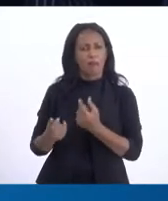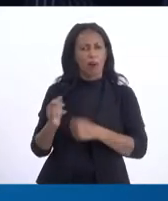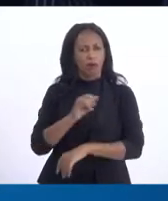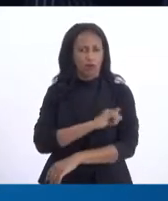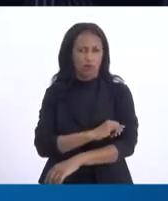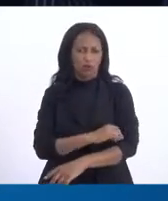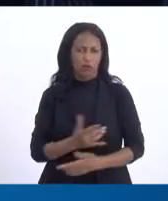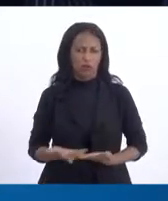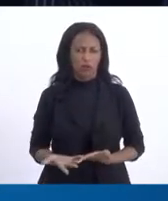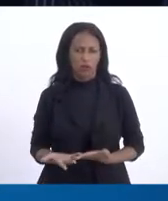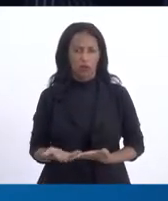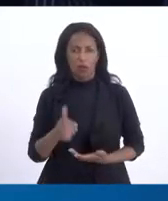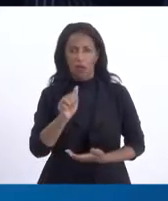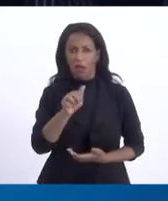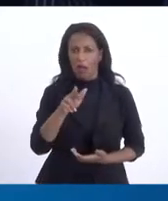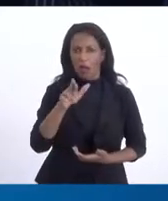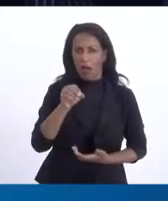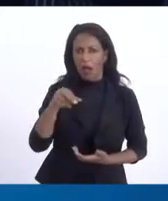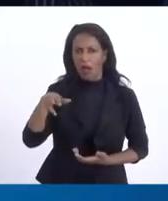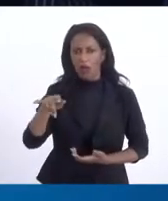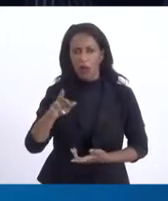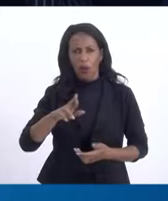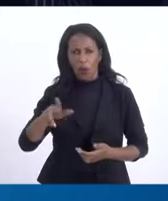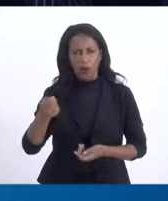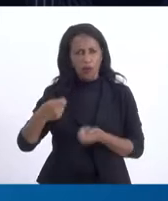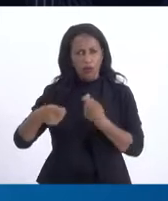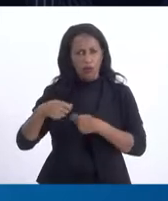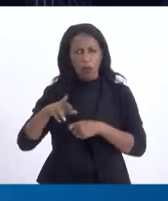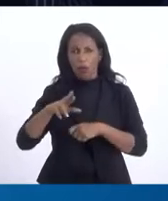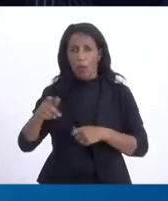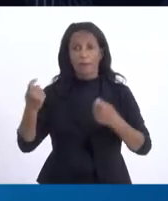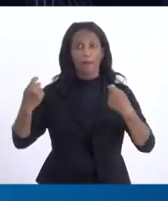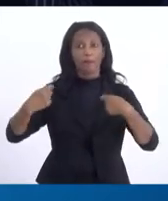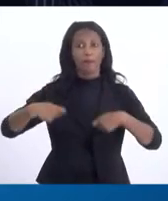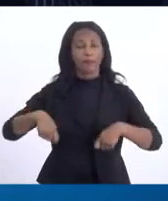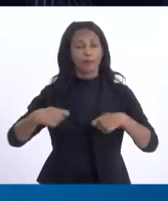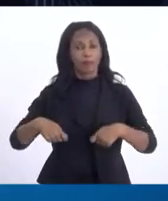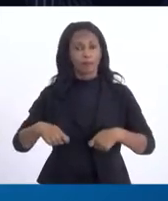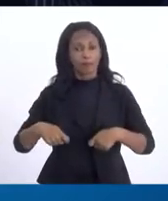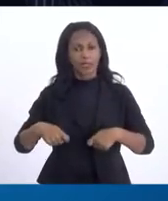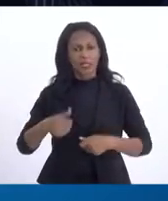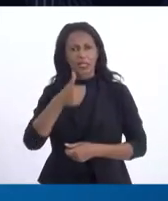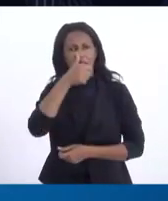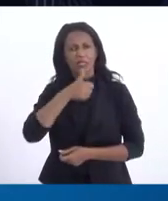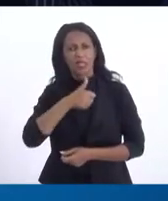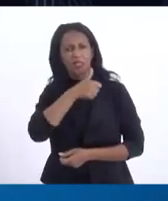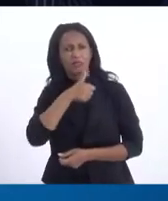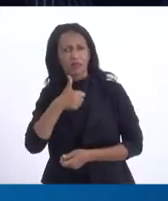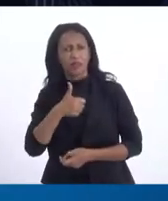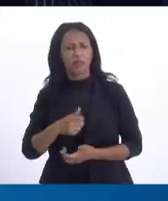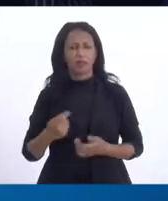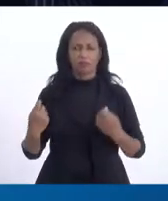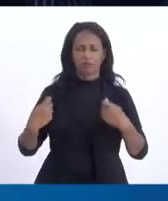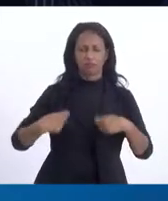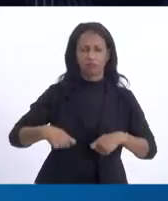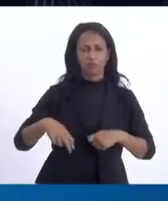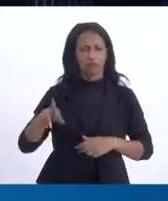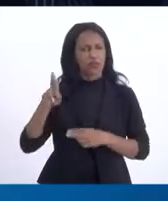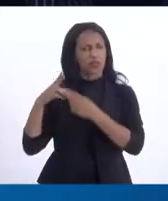Janeiro. Agronegócio não é assim. Precisa de sacrifício, precisa